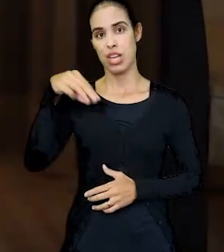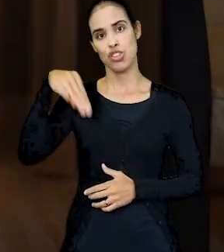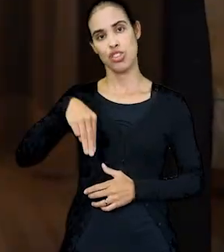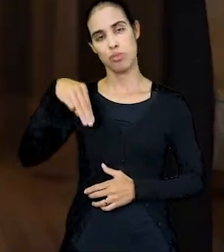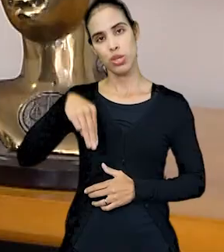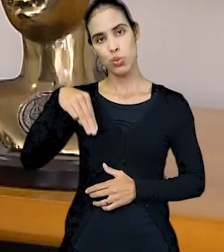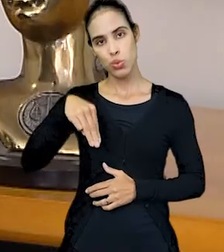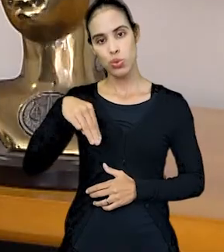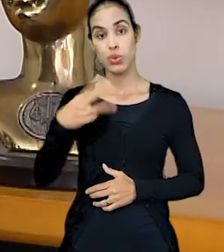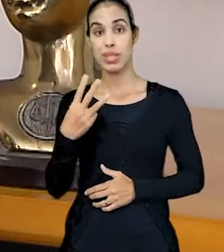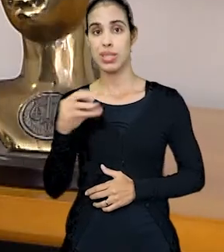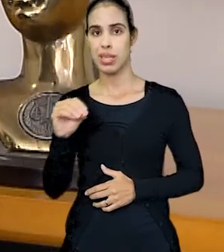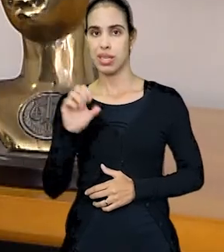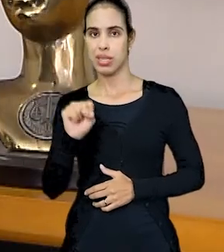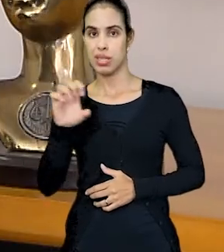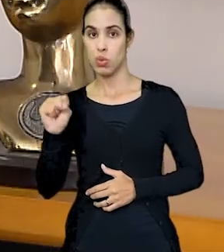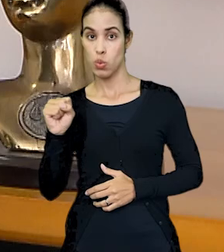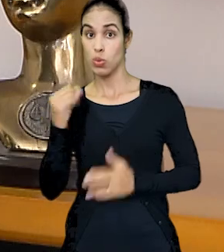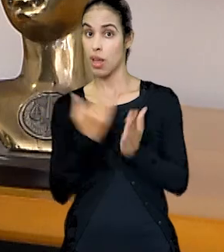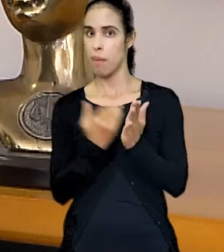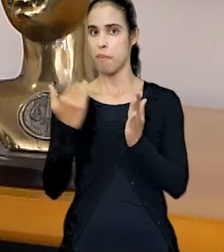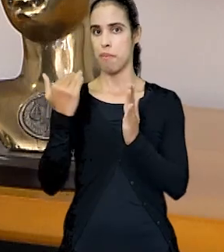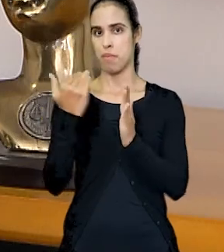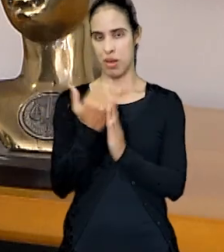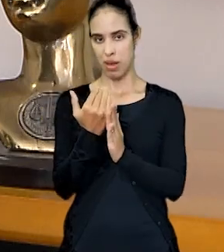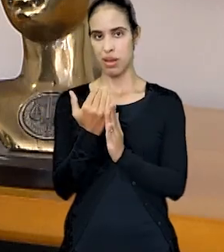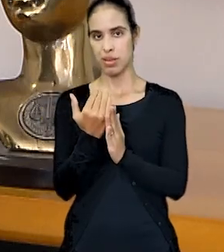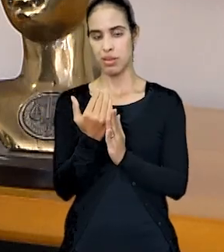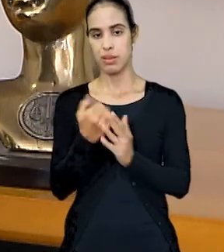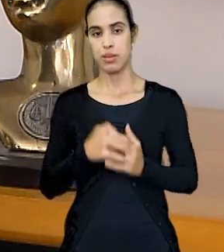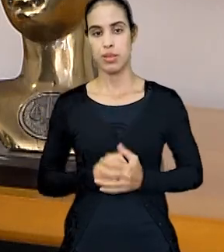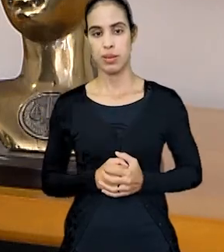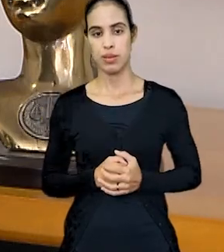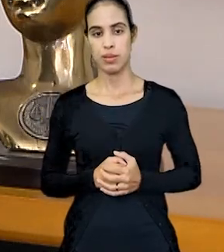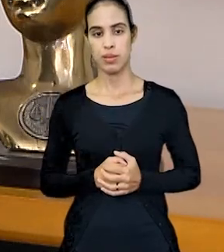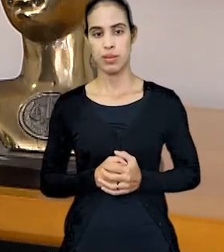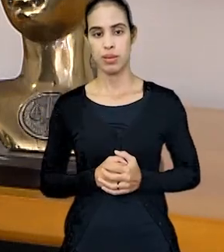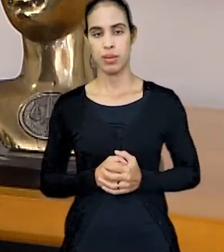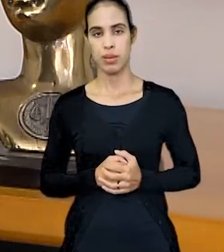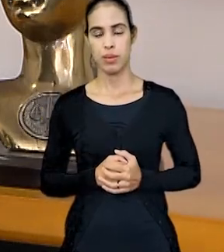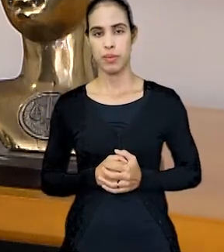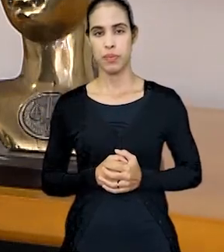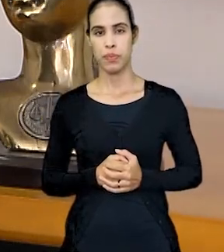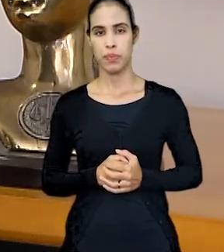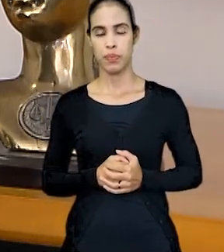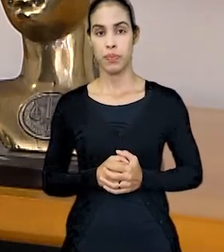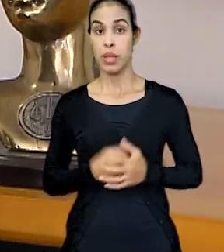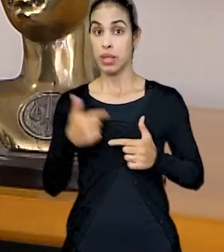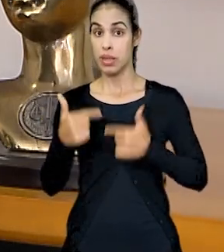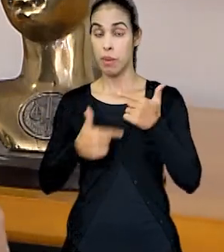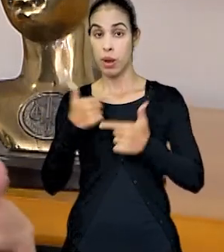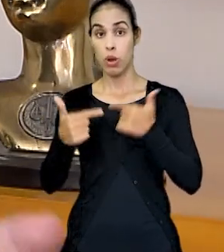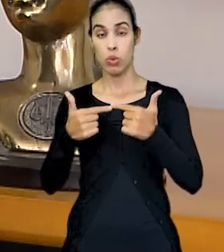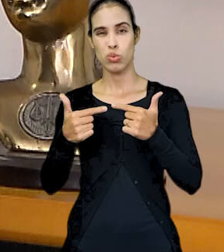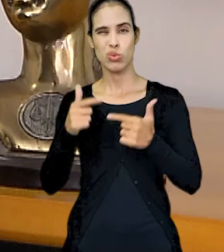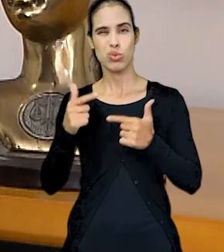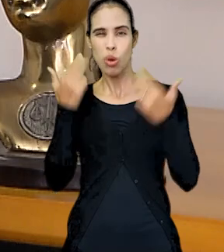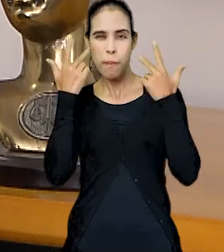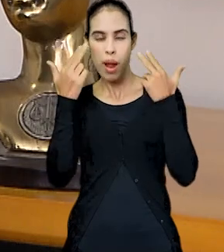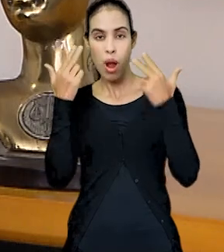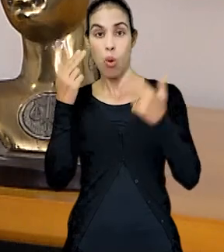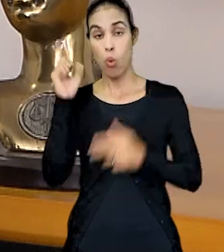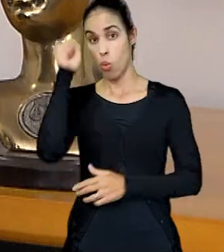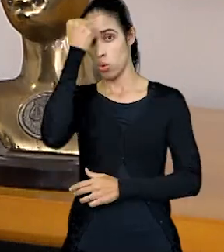minutos e 30 segundos a cada hora. E para uma jornada cheia, então, para um trabalhador normal durante o dia de